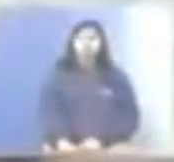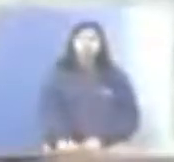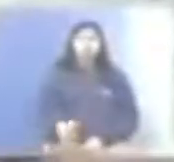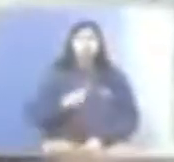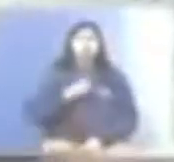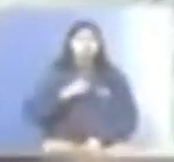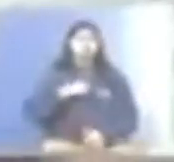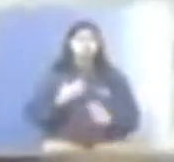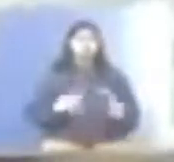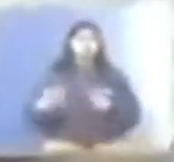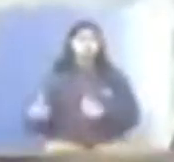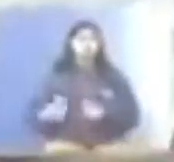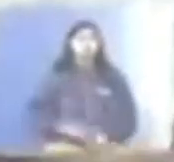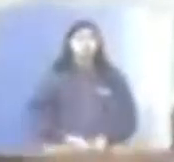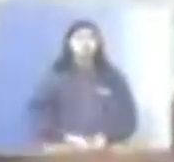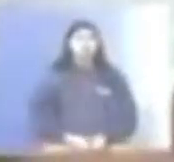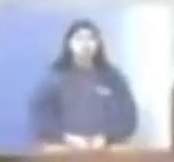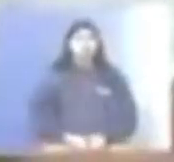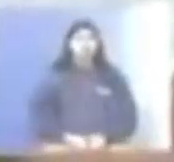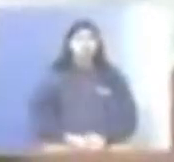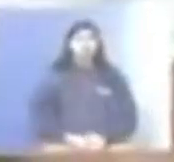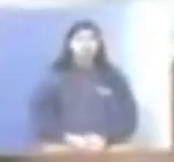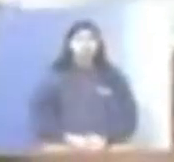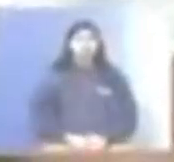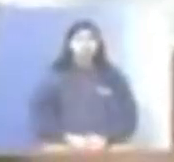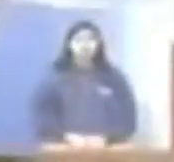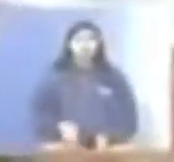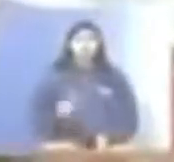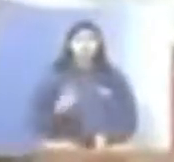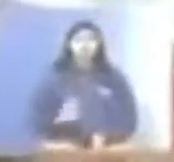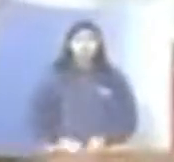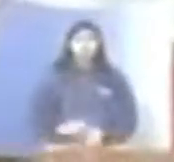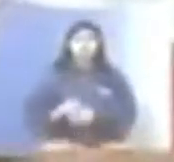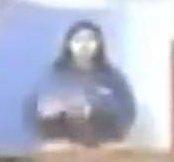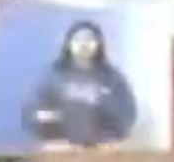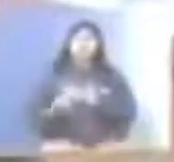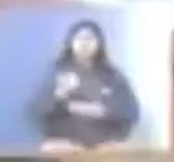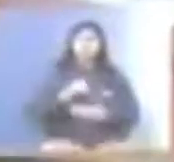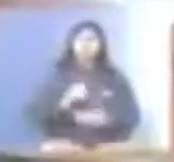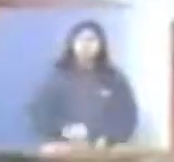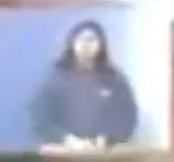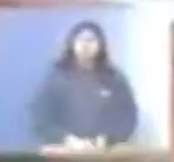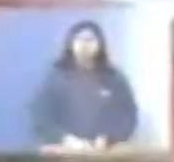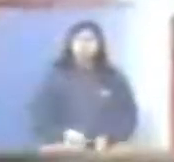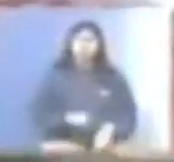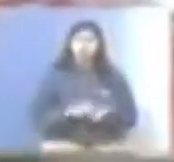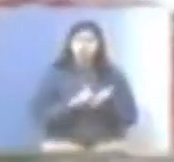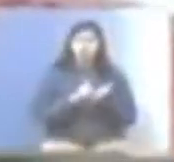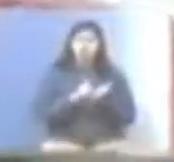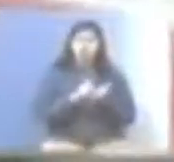lugar ao demônio, não deis entrada ao encardido.